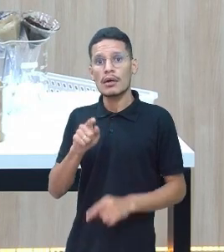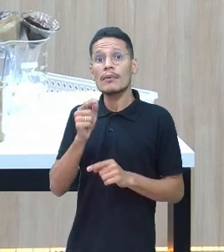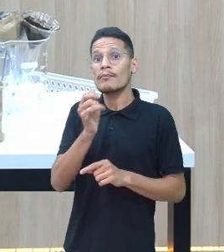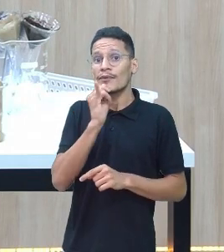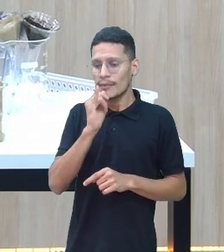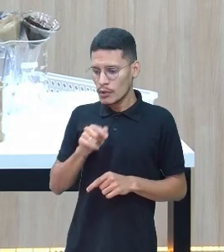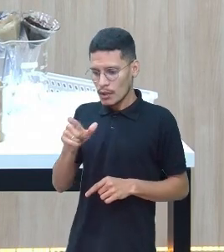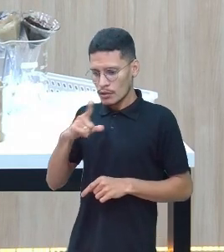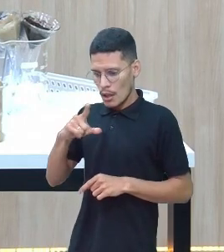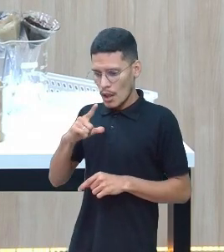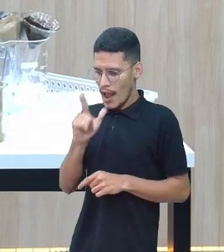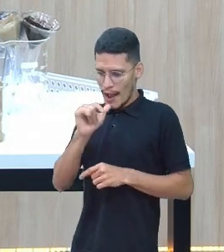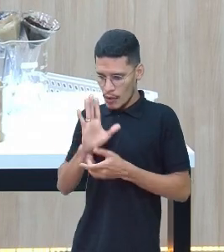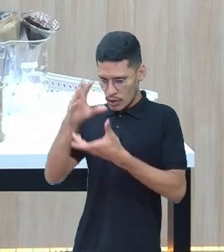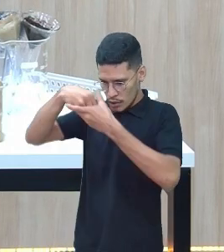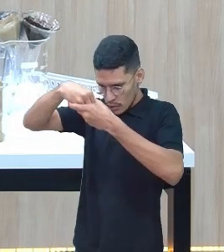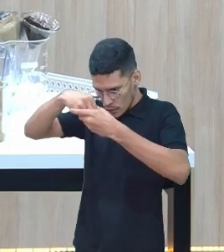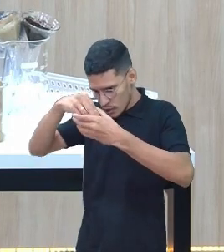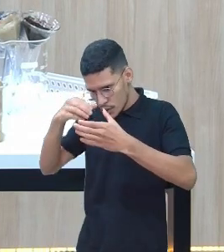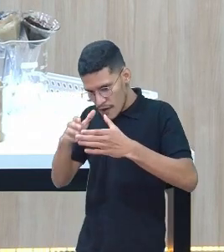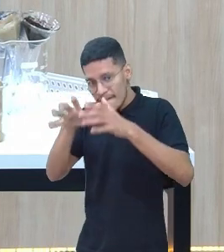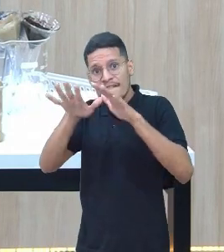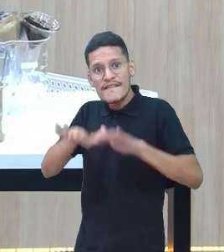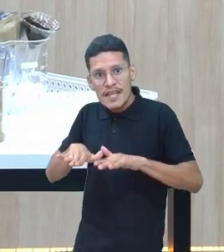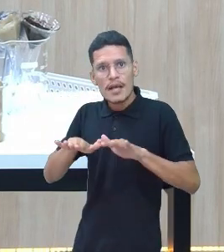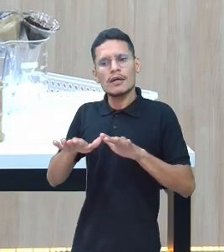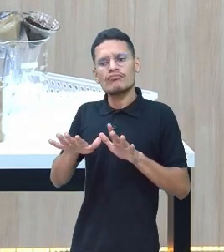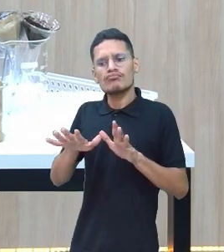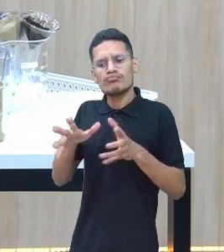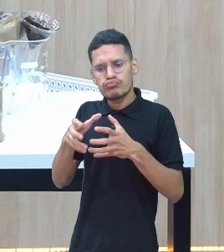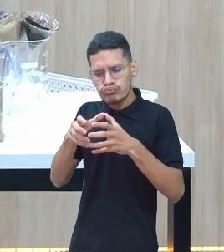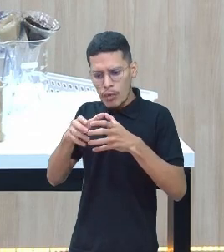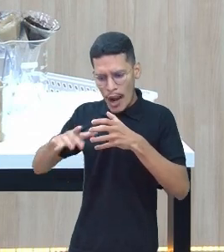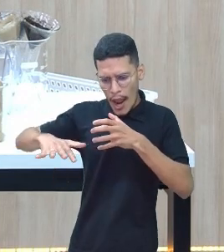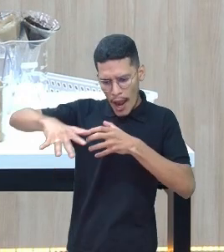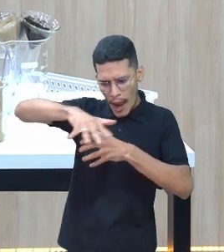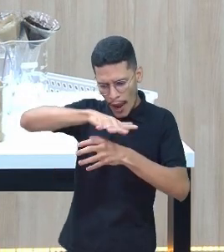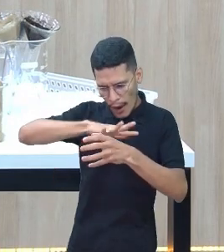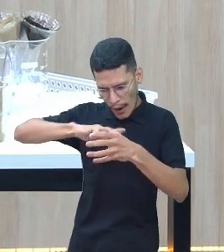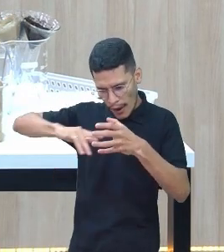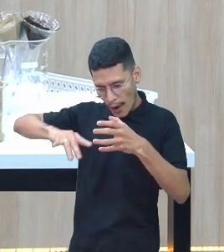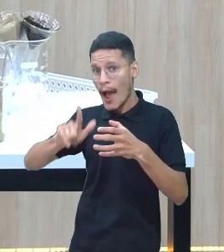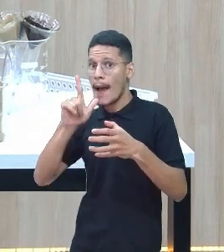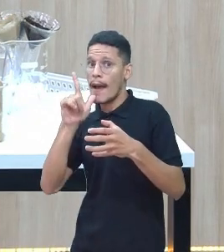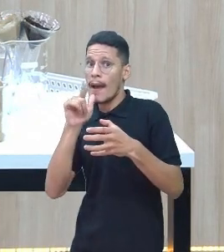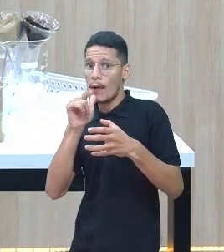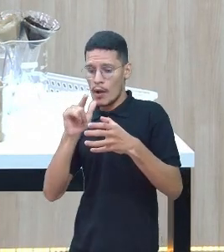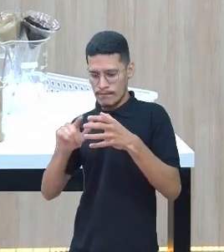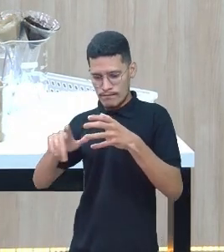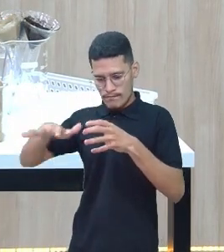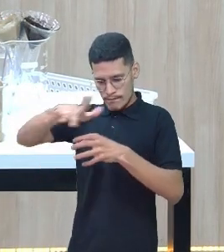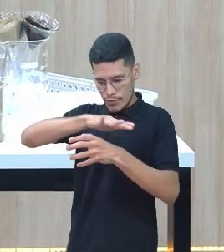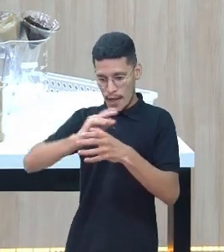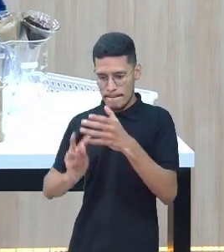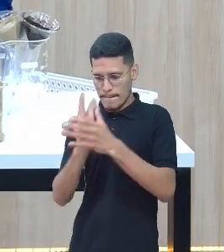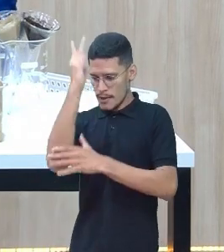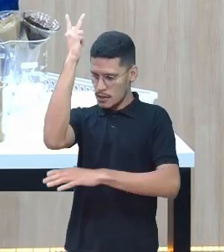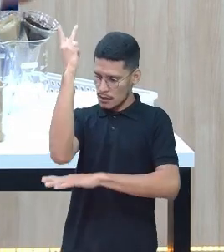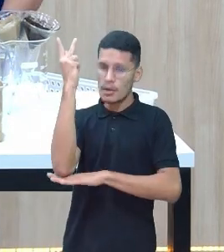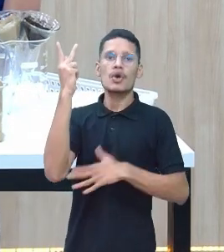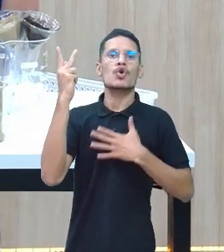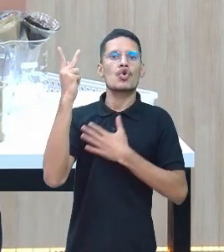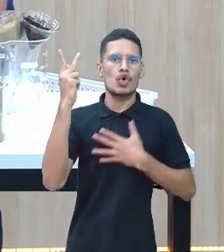bastante água, as plantas vão gostar de ter não só a água, como também os nutrientes. Aqui um